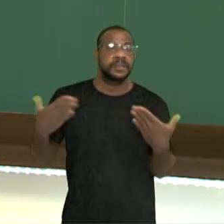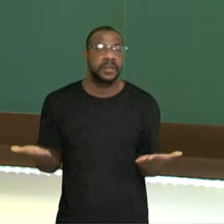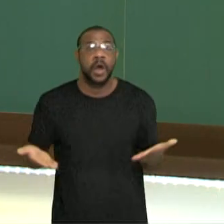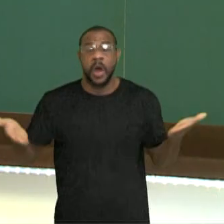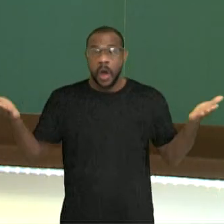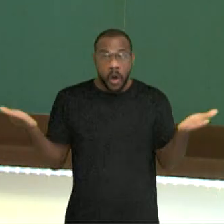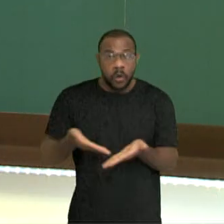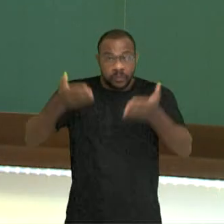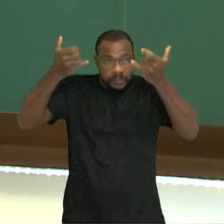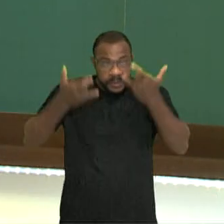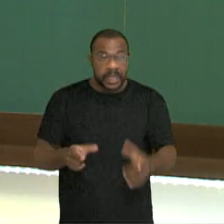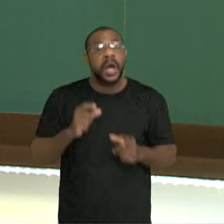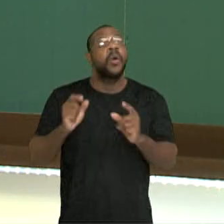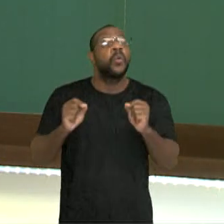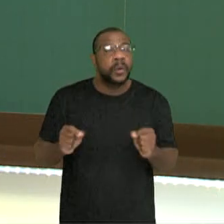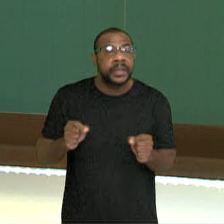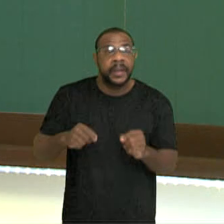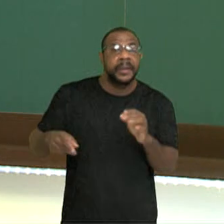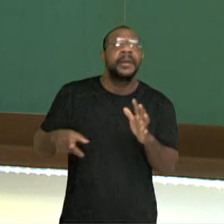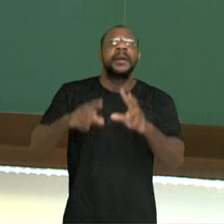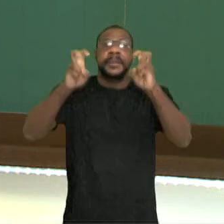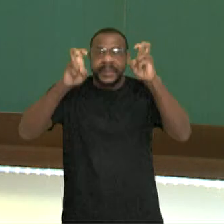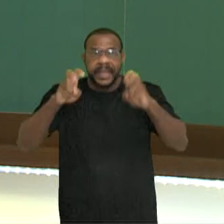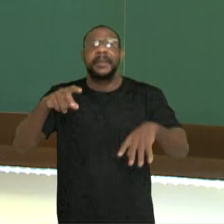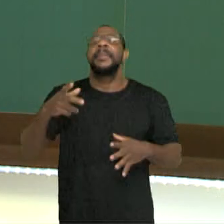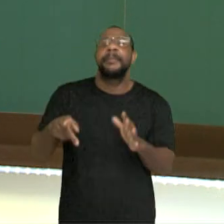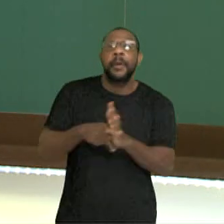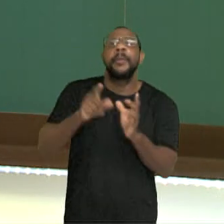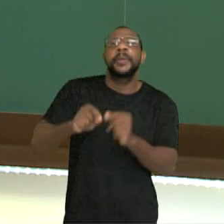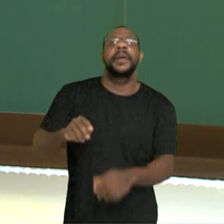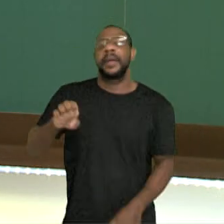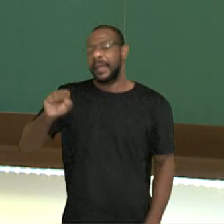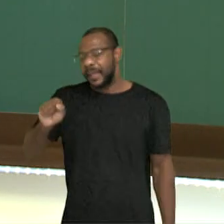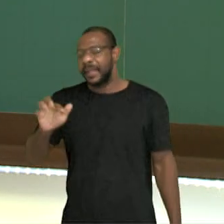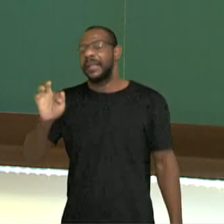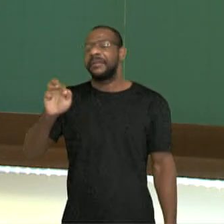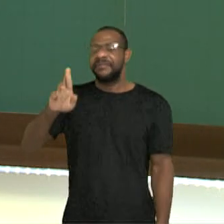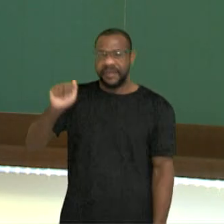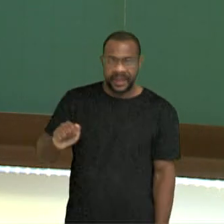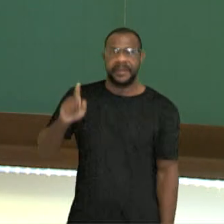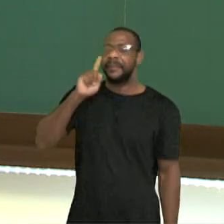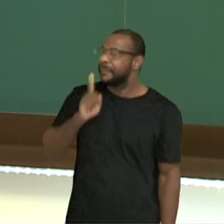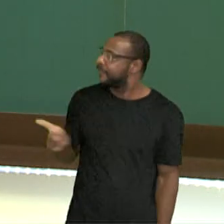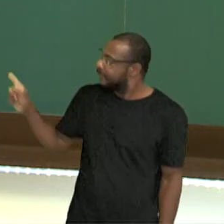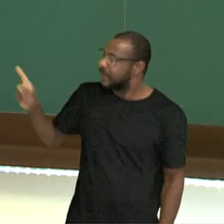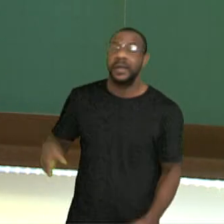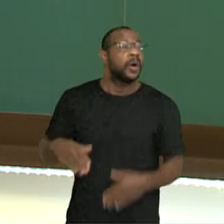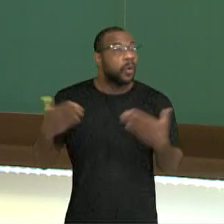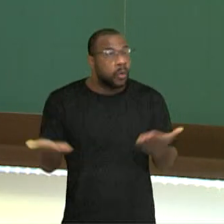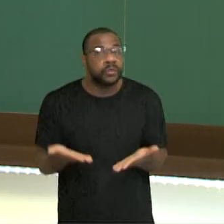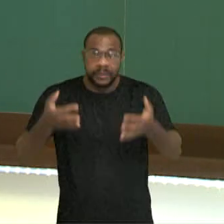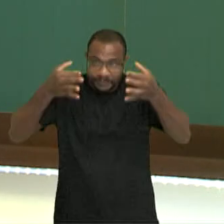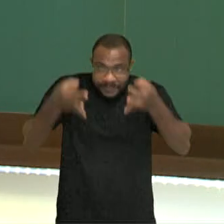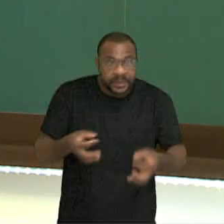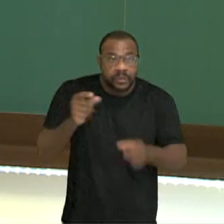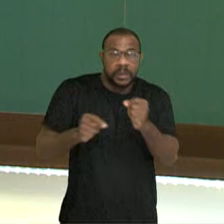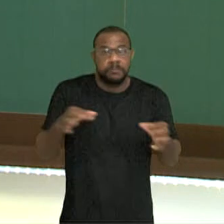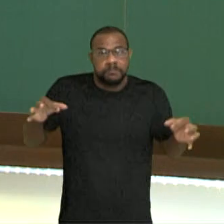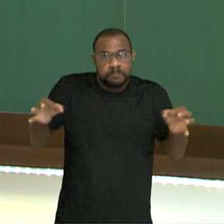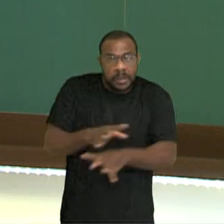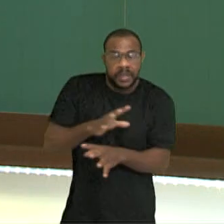são figuras, nossos sólidos, que são a partir de revolução. Então, a esfera vai ser exatamente